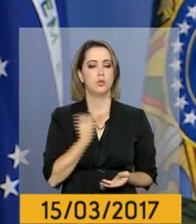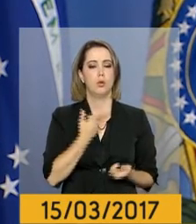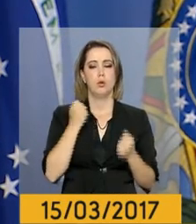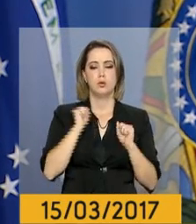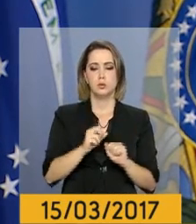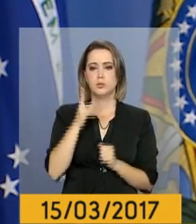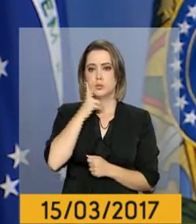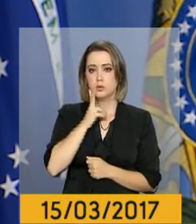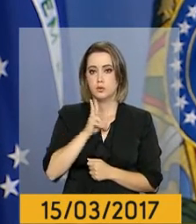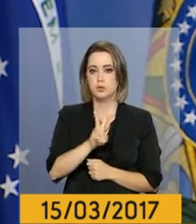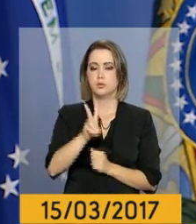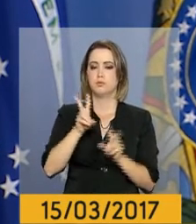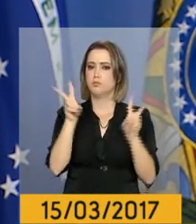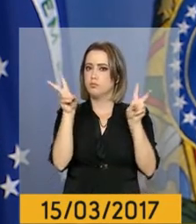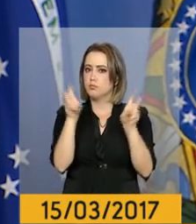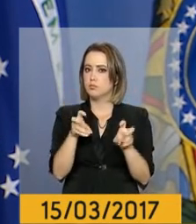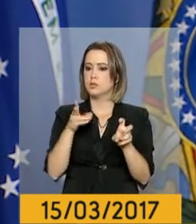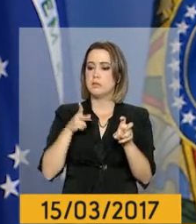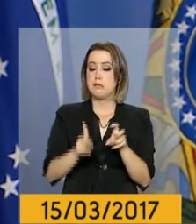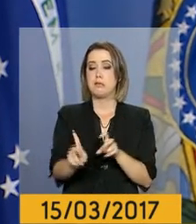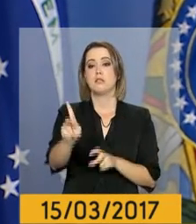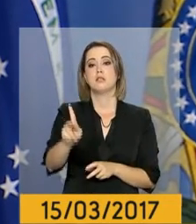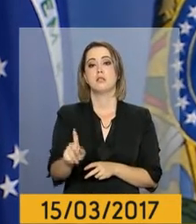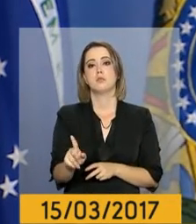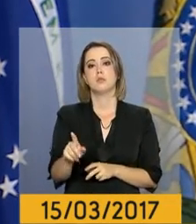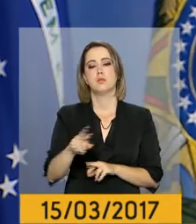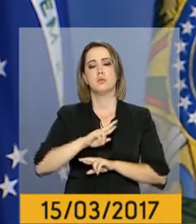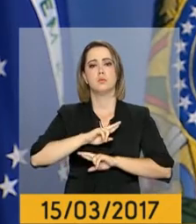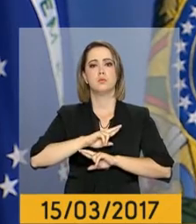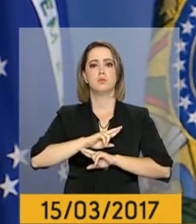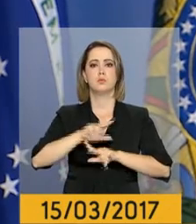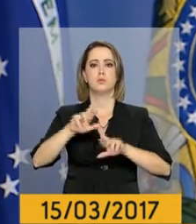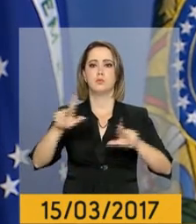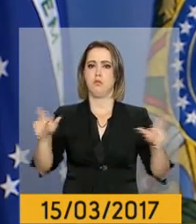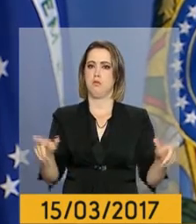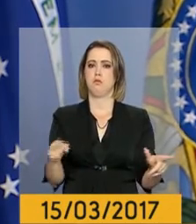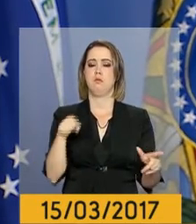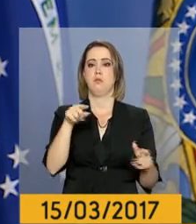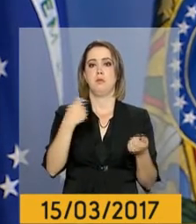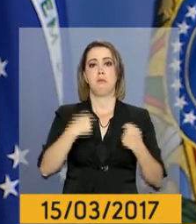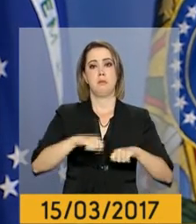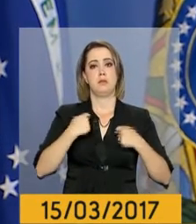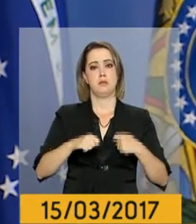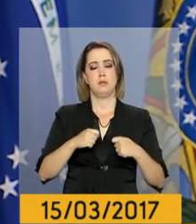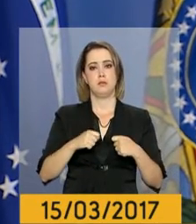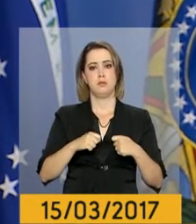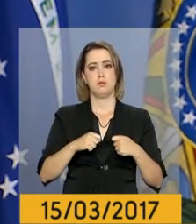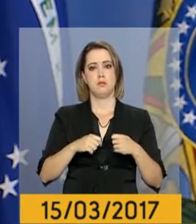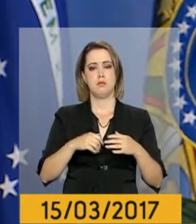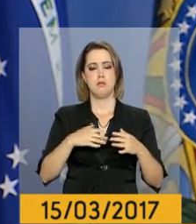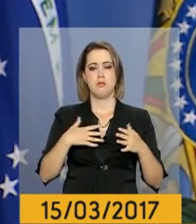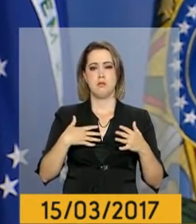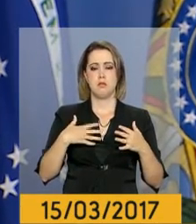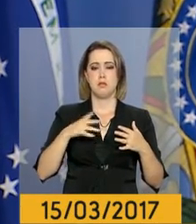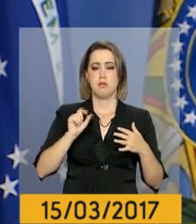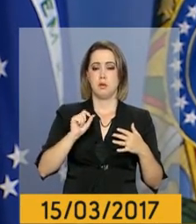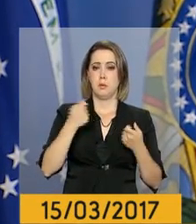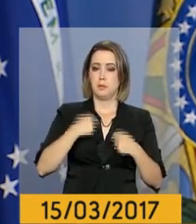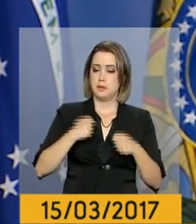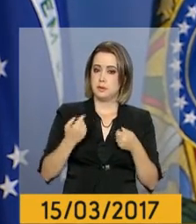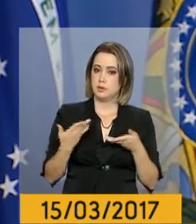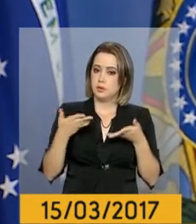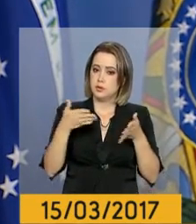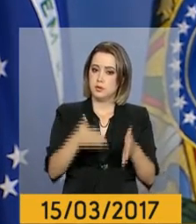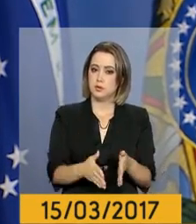estes assuntos permanentemente muitas muitas vezes dependerá de uma participação se for o caso